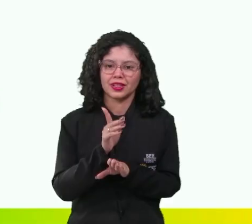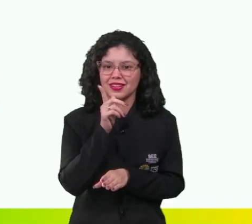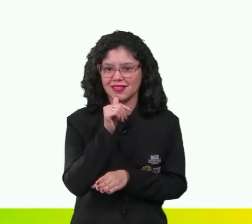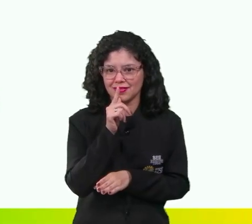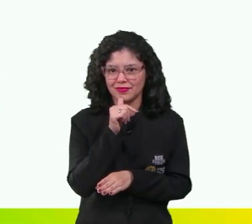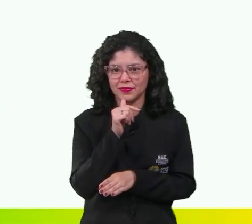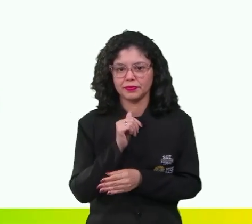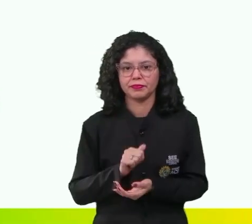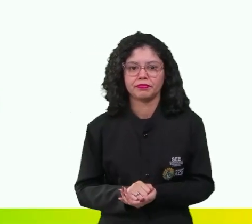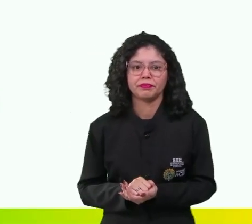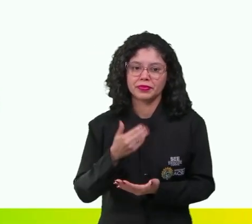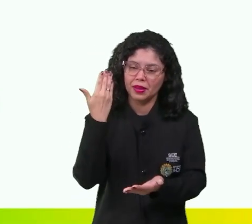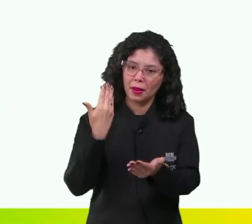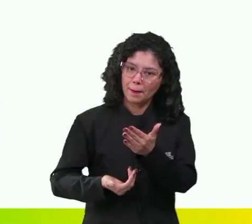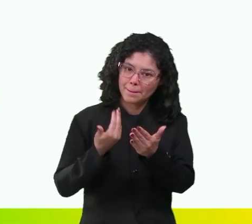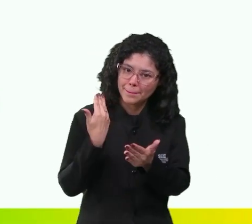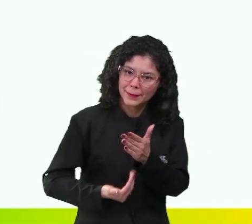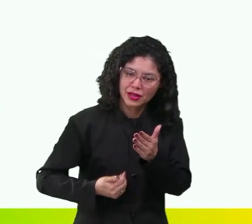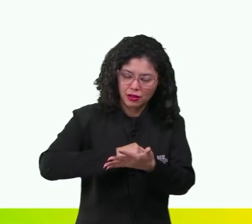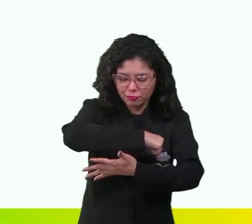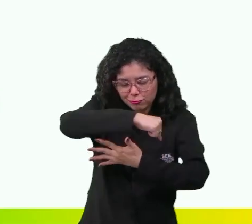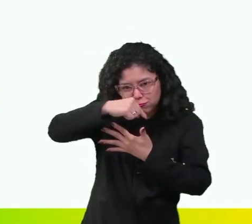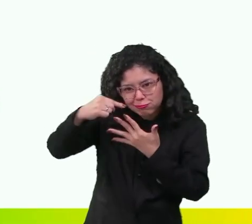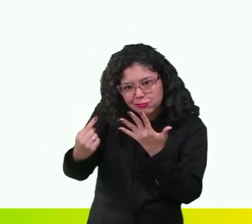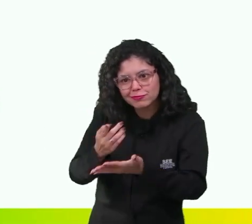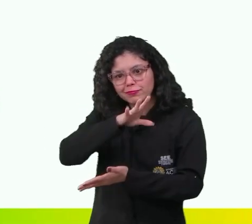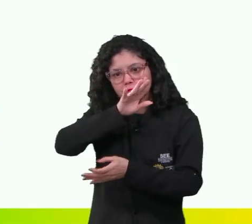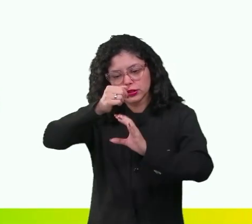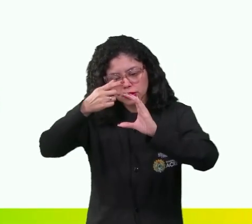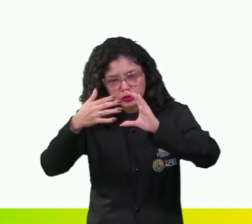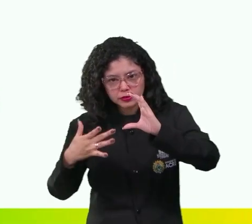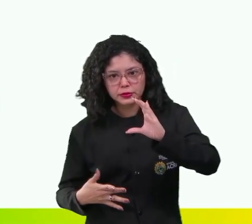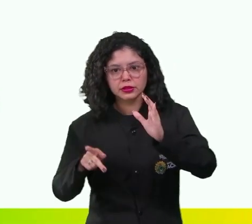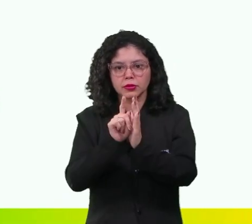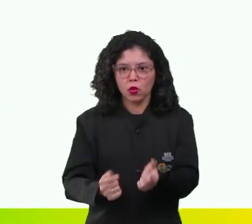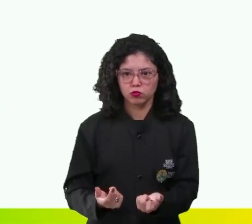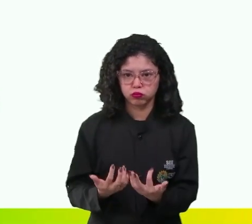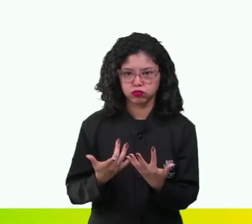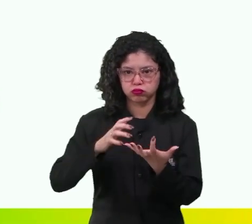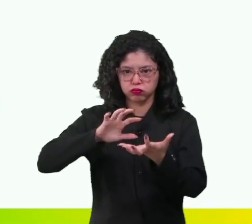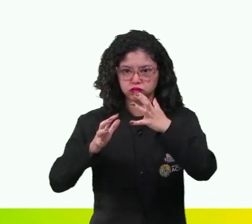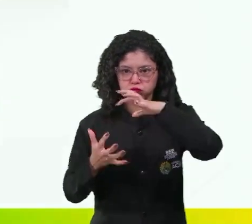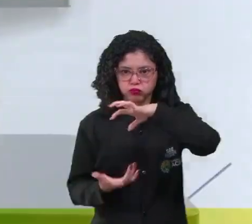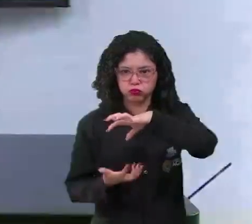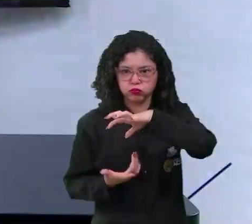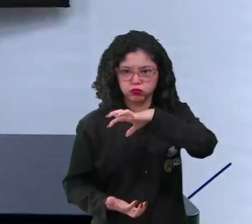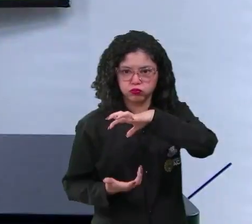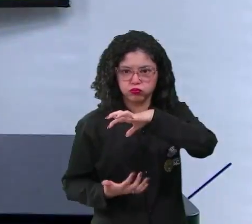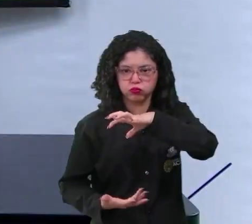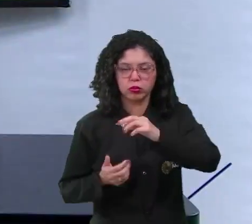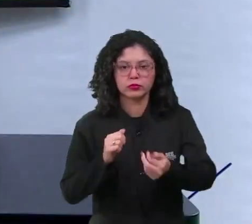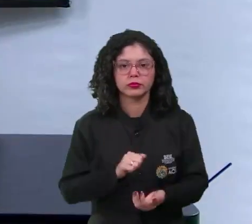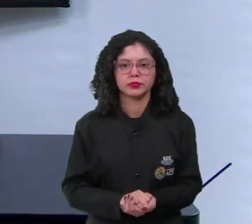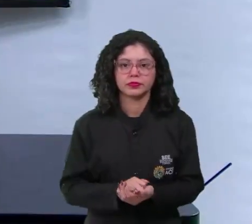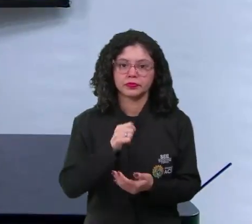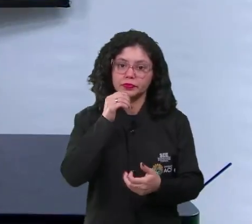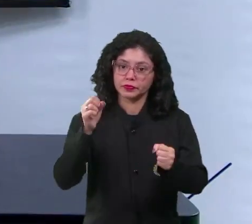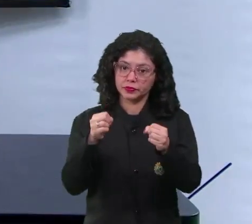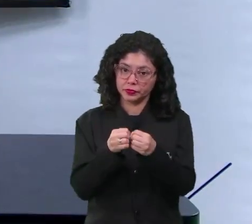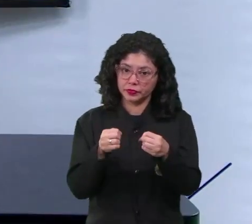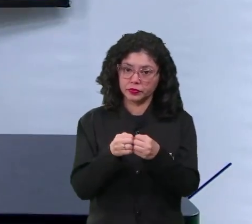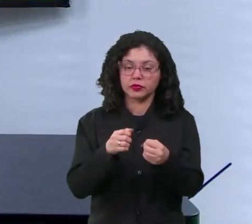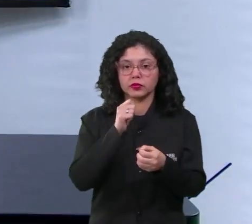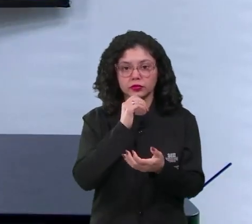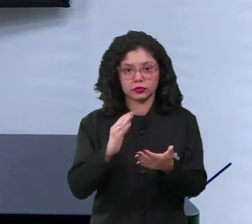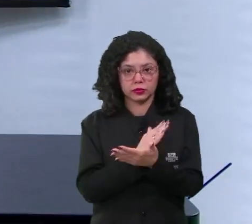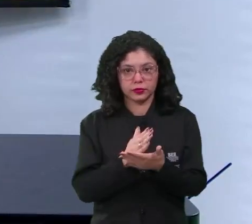água, a perda de biodiversidade e o aquecimento global. E eu não vou muito longe. Perto da minha casa,